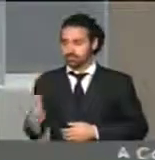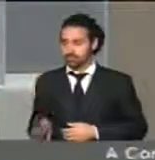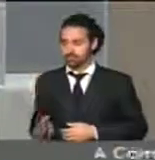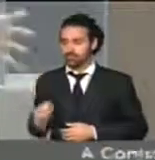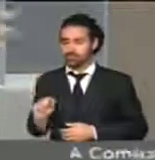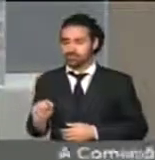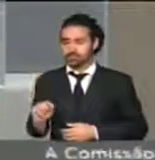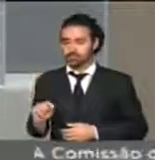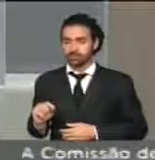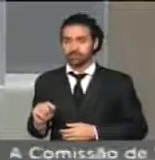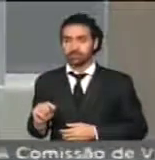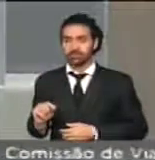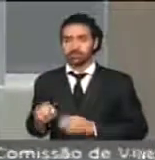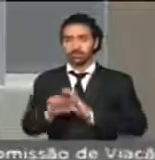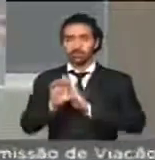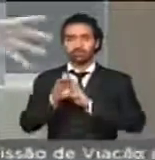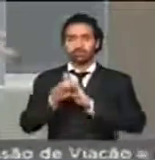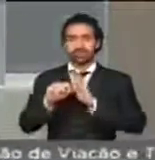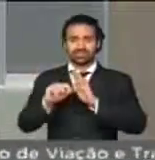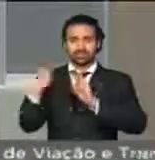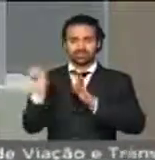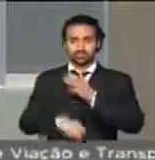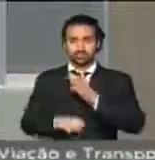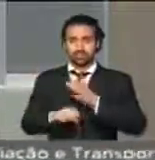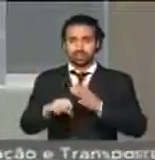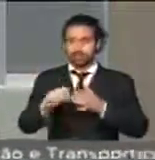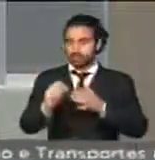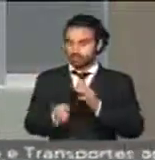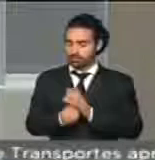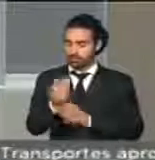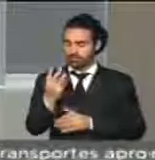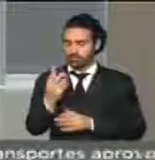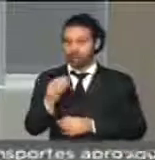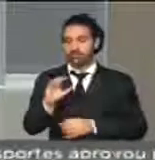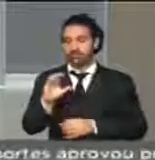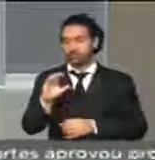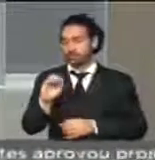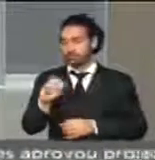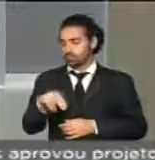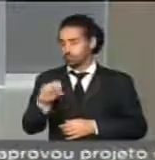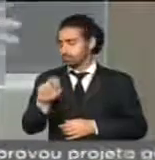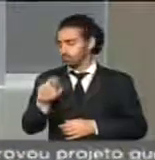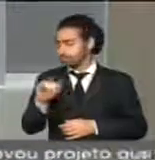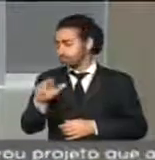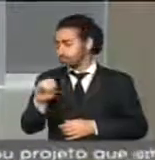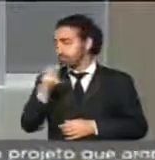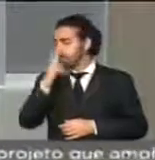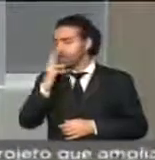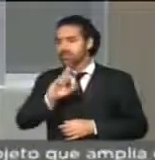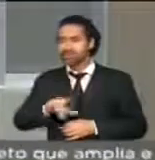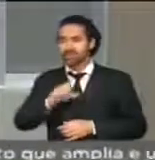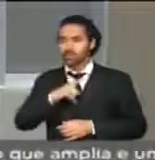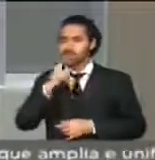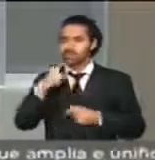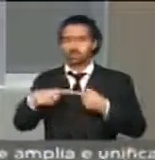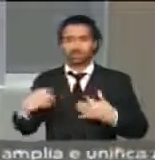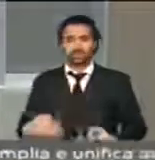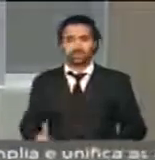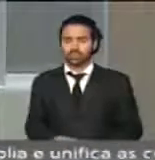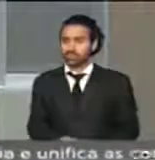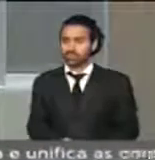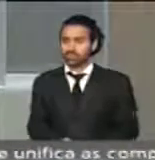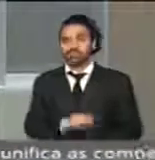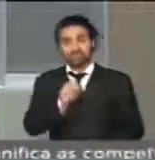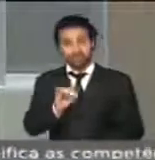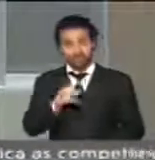o conceito de tributar a produção e o consumo, eu me parece que não é o mais adequado se